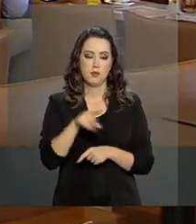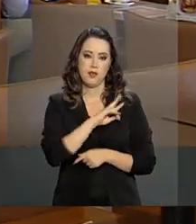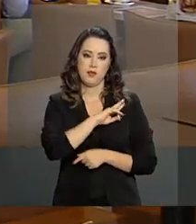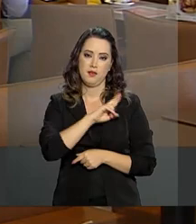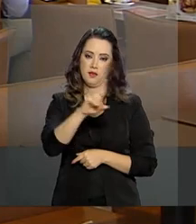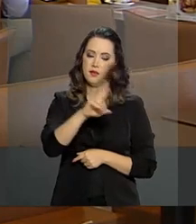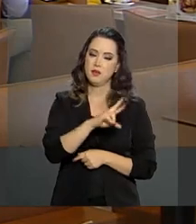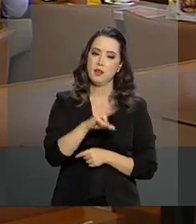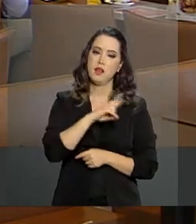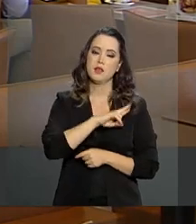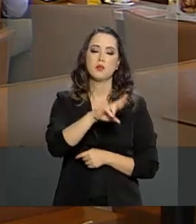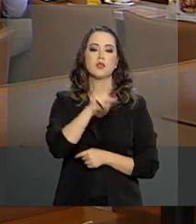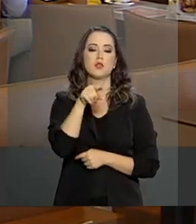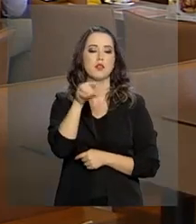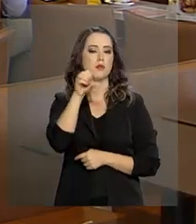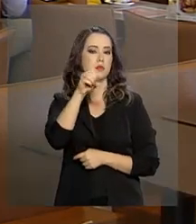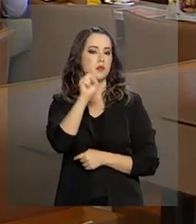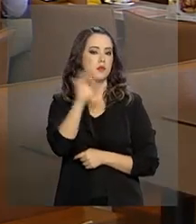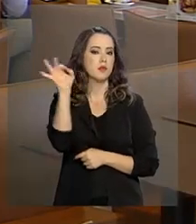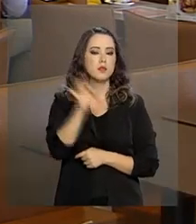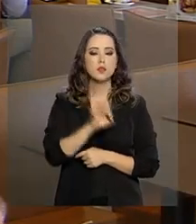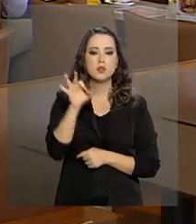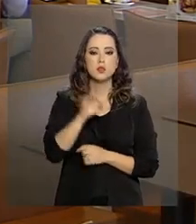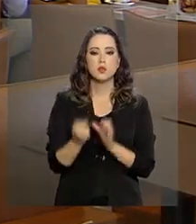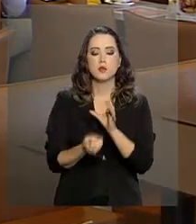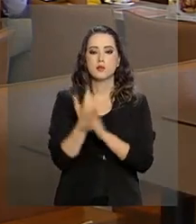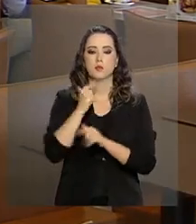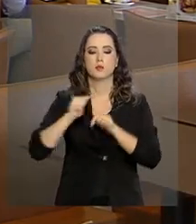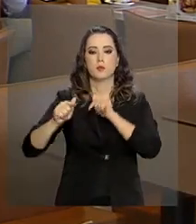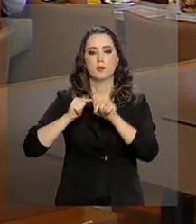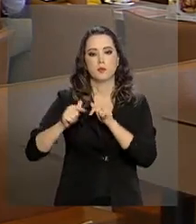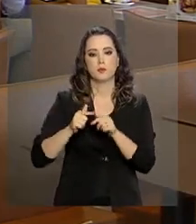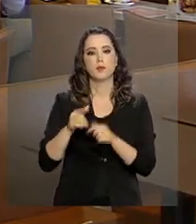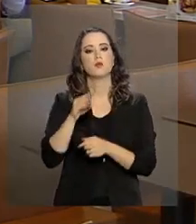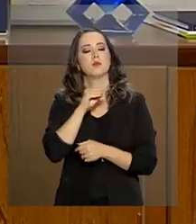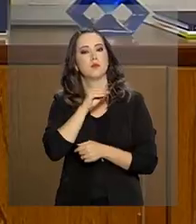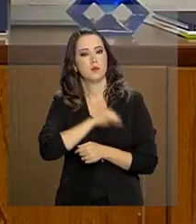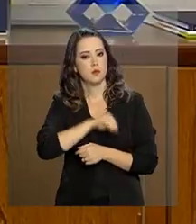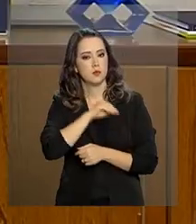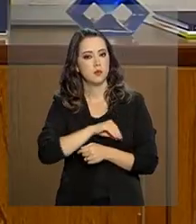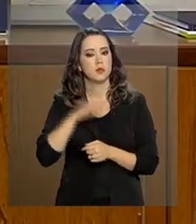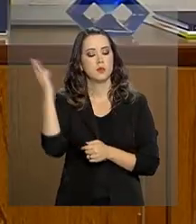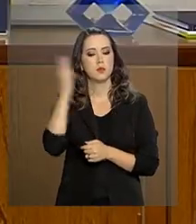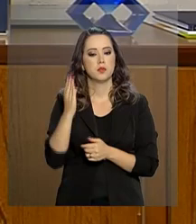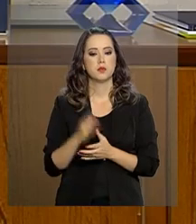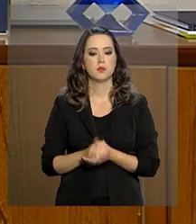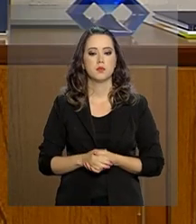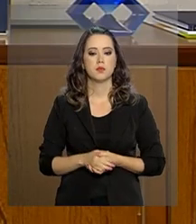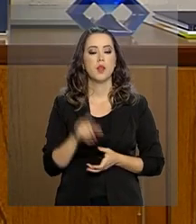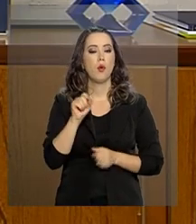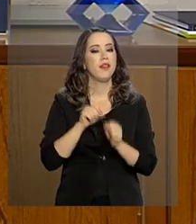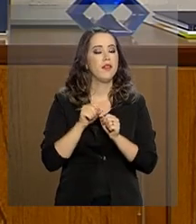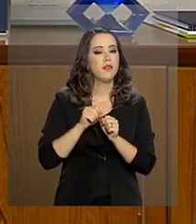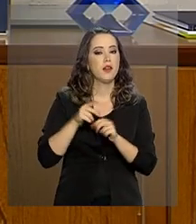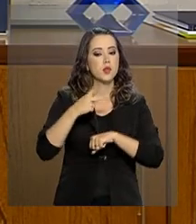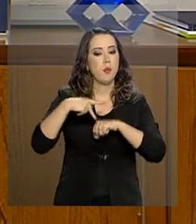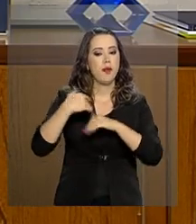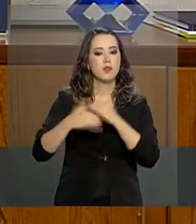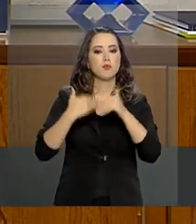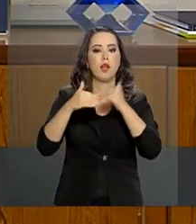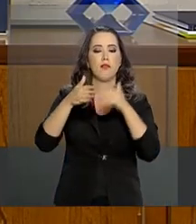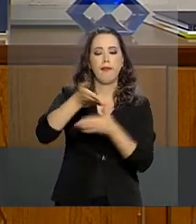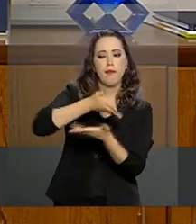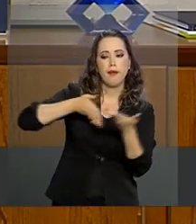por cerca de 98 por cento da geração de emprego e renda no país é o que faz o país girar o que